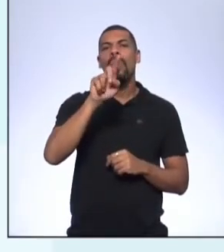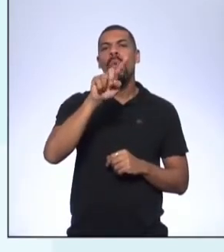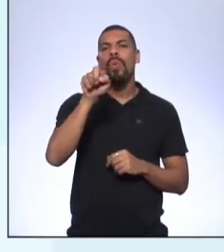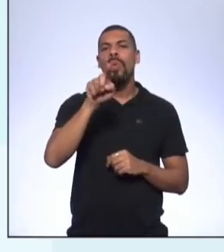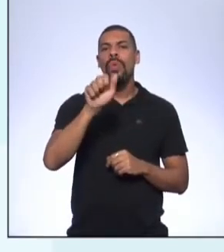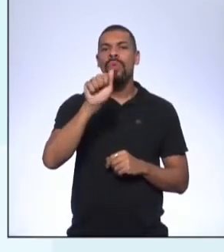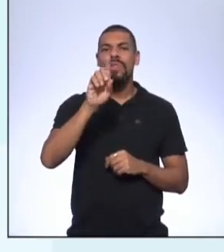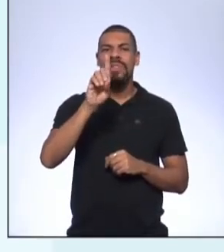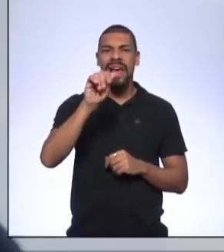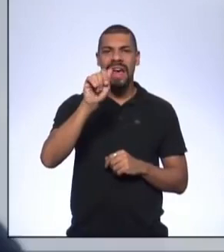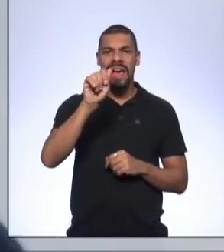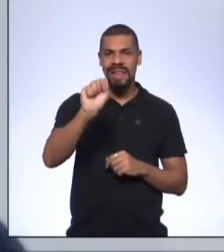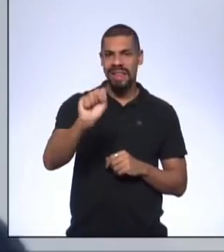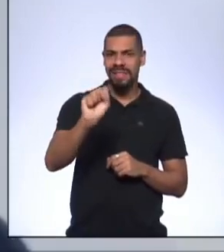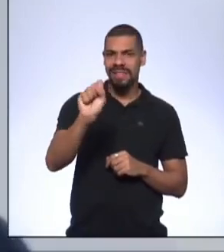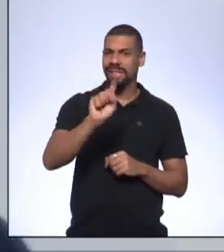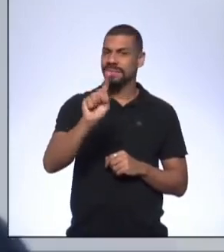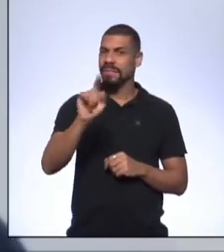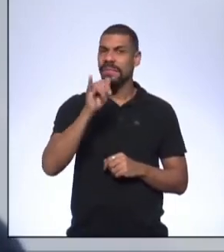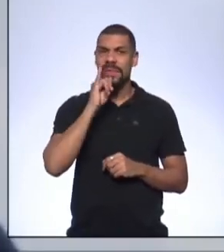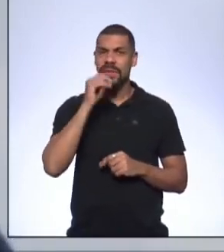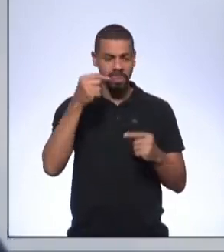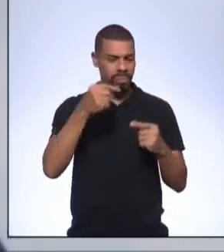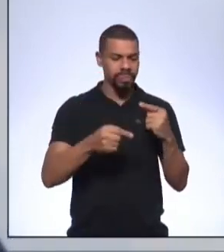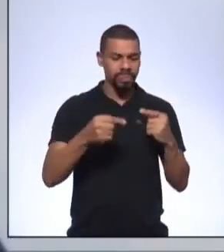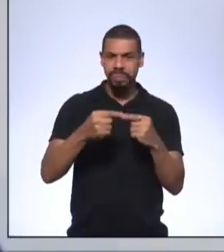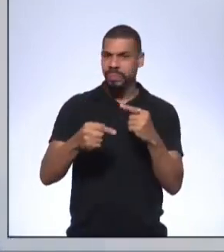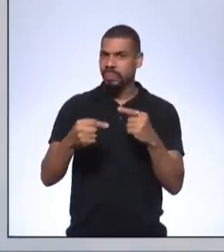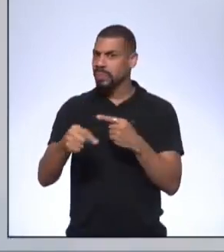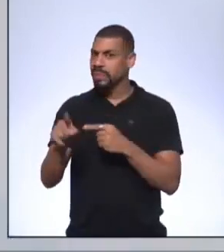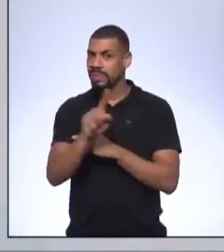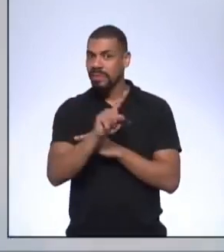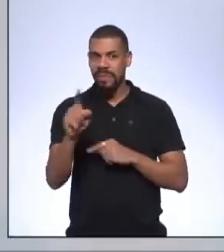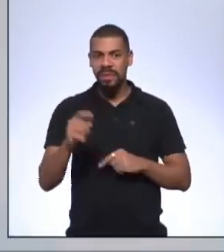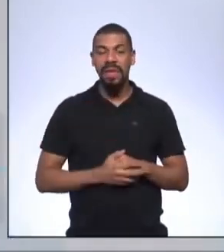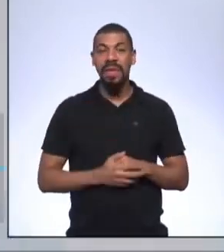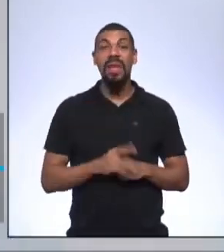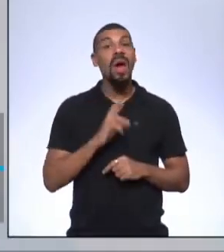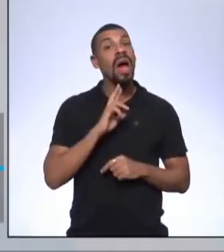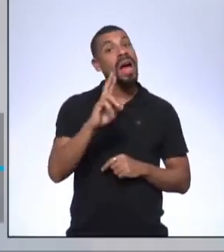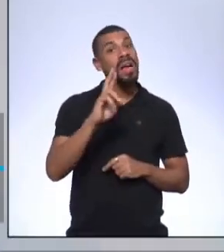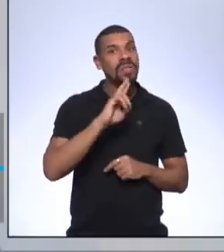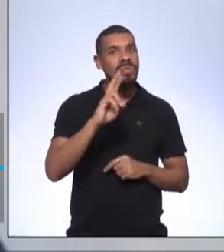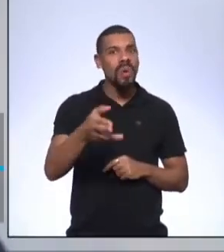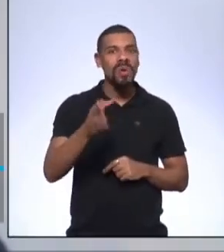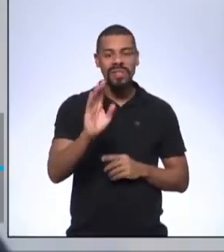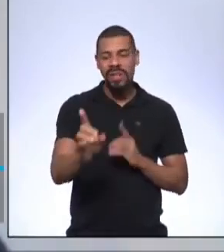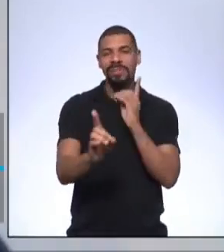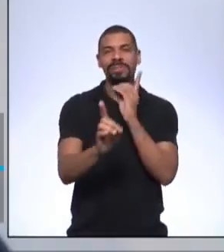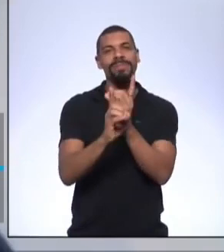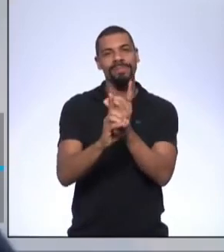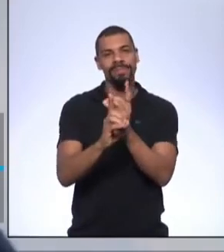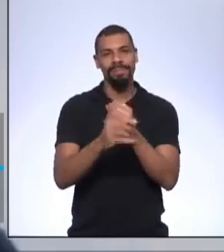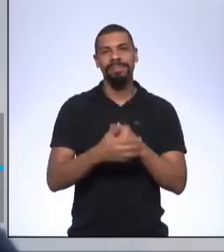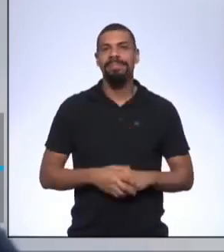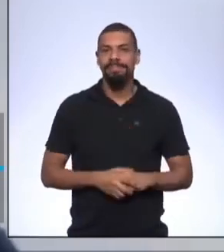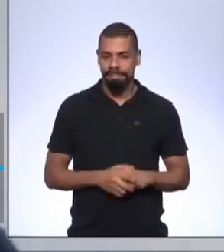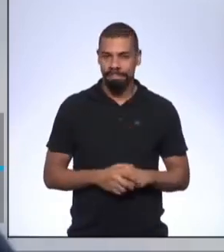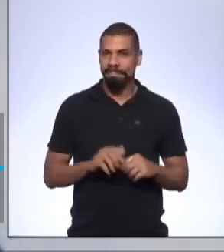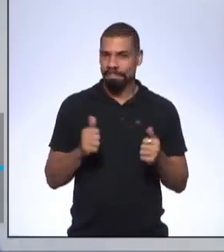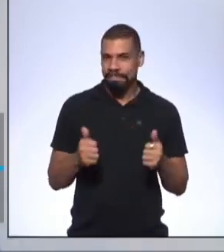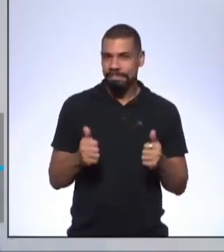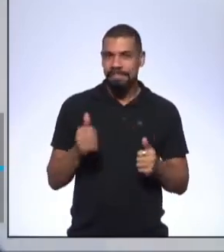deram certo, então não tem como falar em êxito dos cristãos. Então a própria resposta já é gritantemente incorreta,